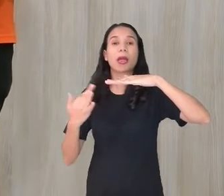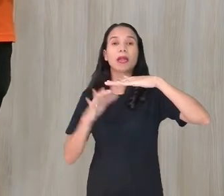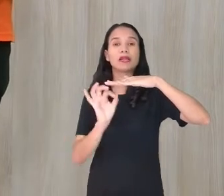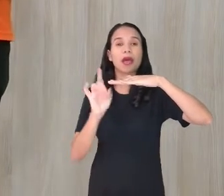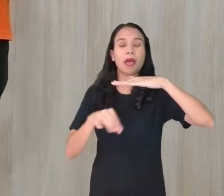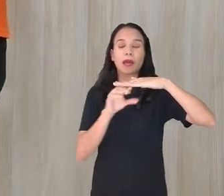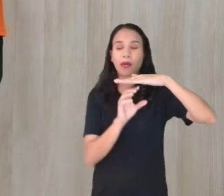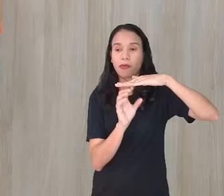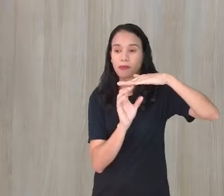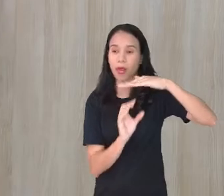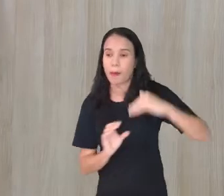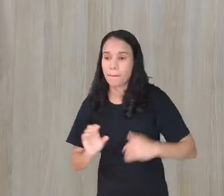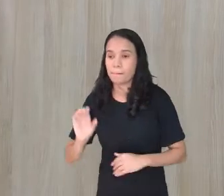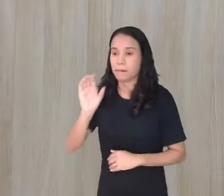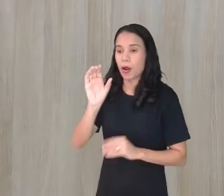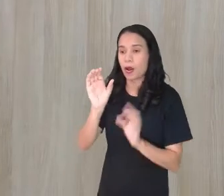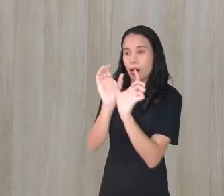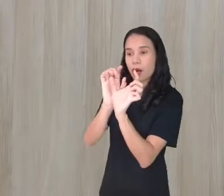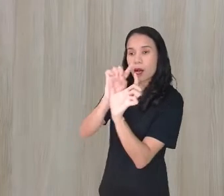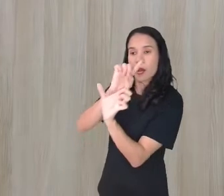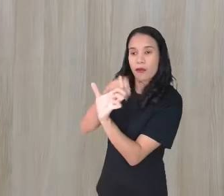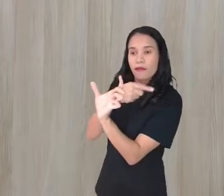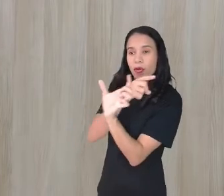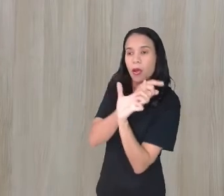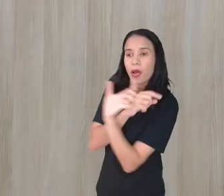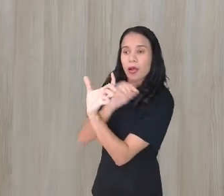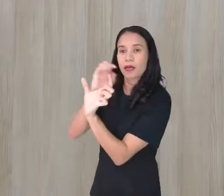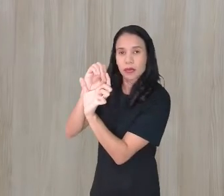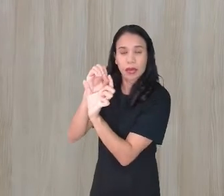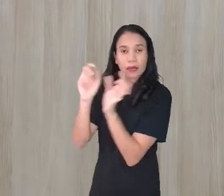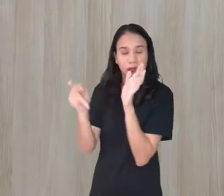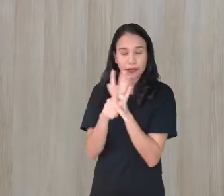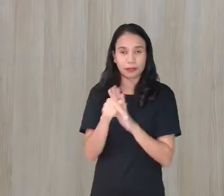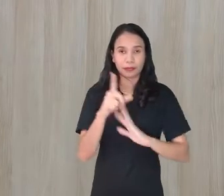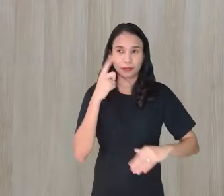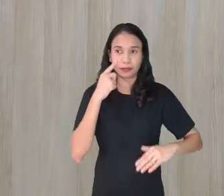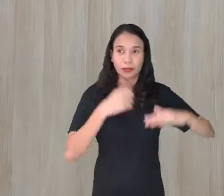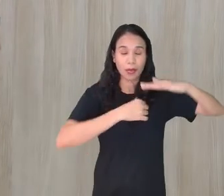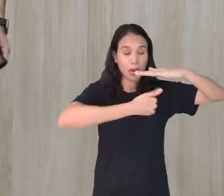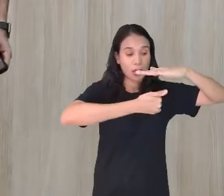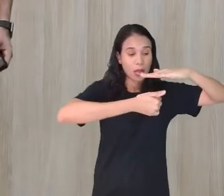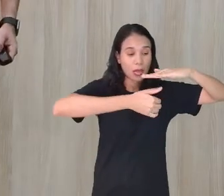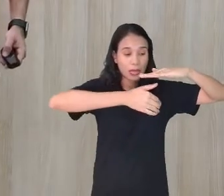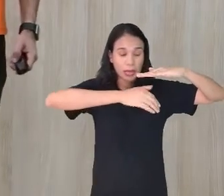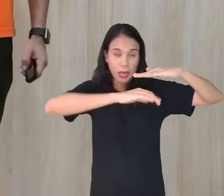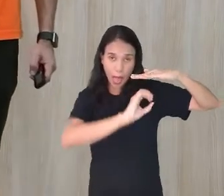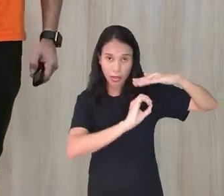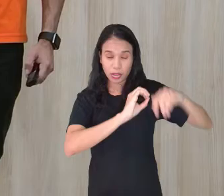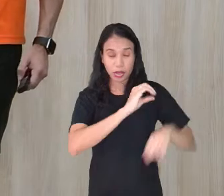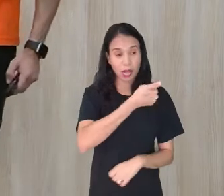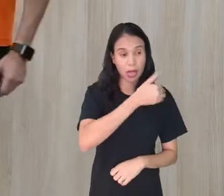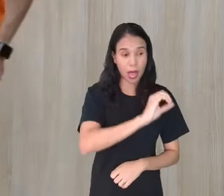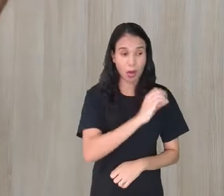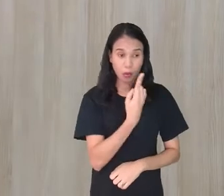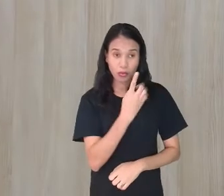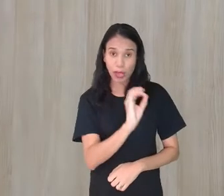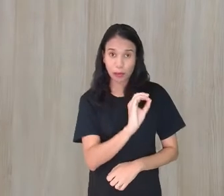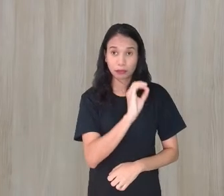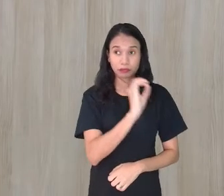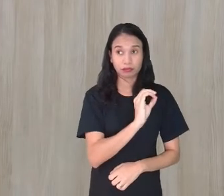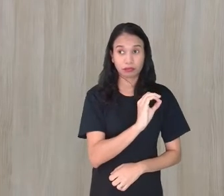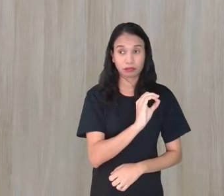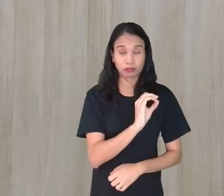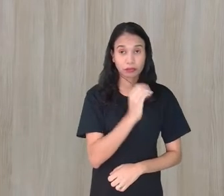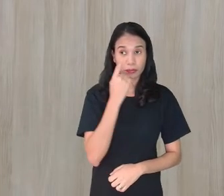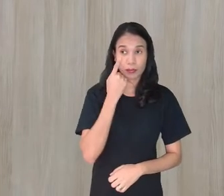é a quantidade de números que vai ficar aí depois da vírgula. Então, o 10, ele tem um zerinho. Então, eu tenho que colocar